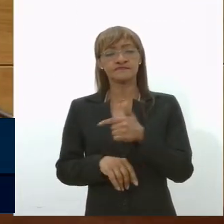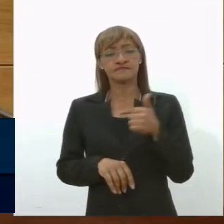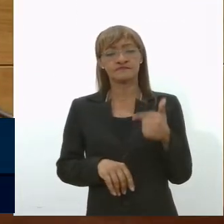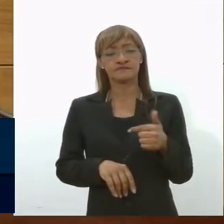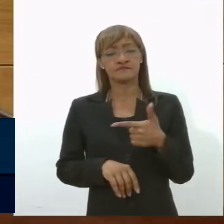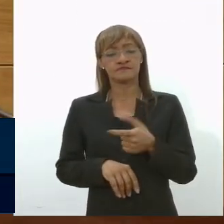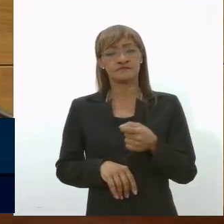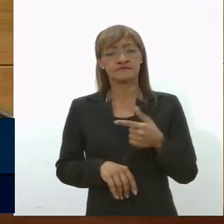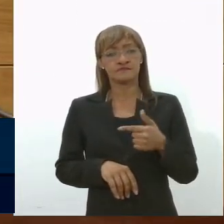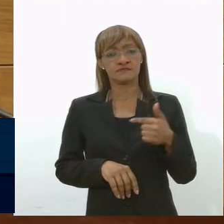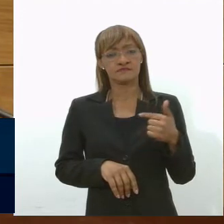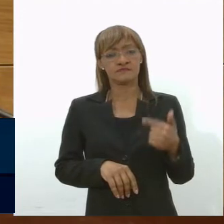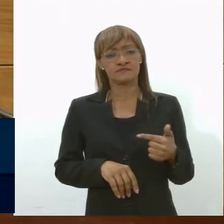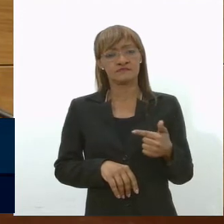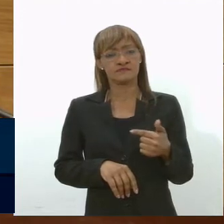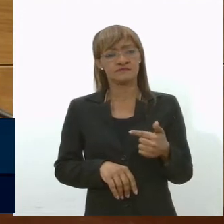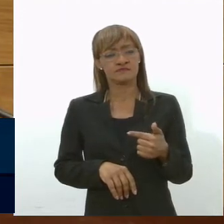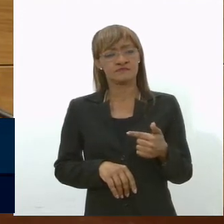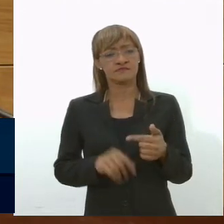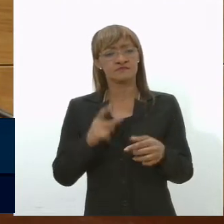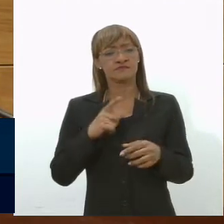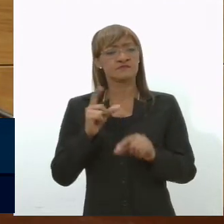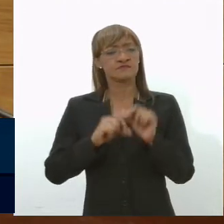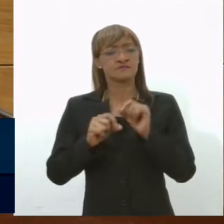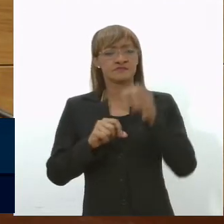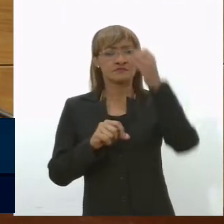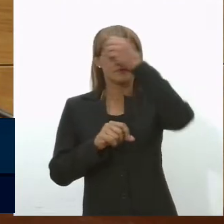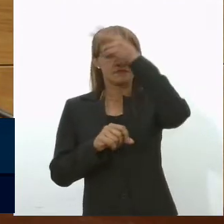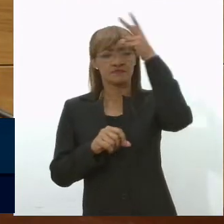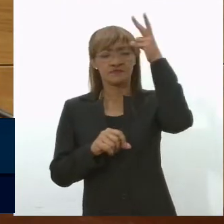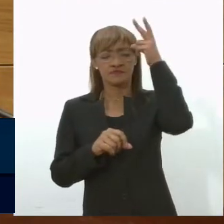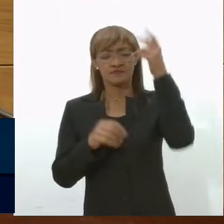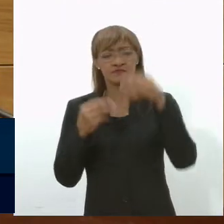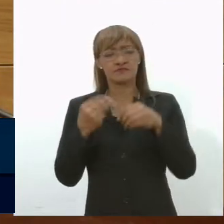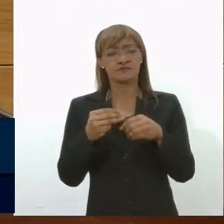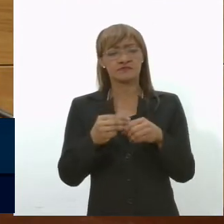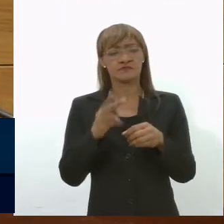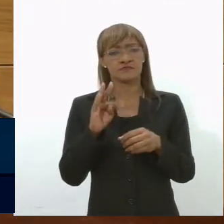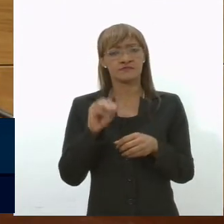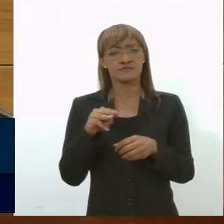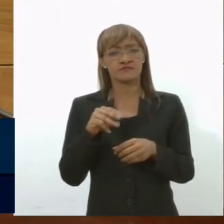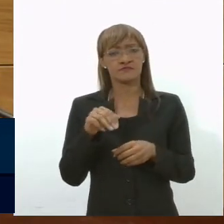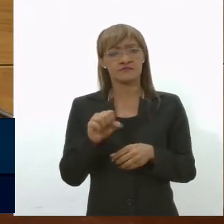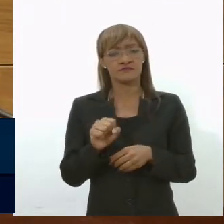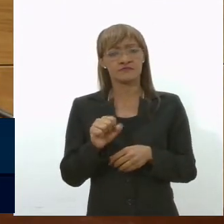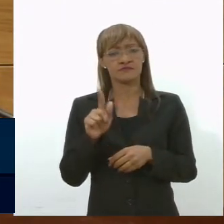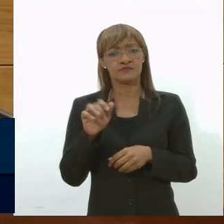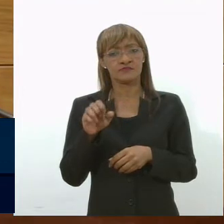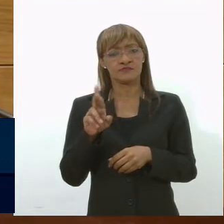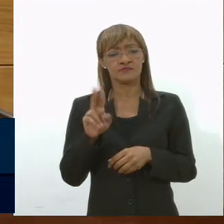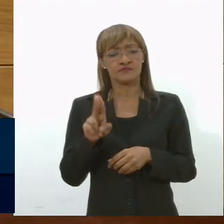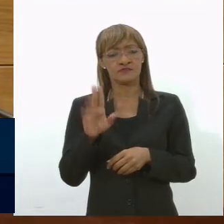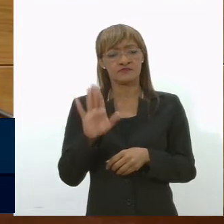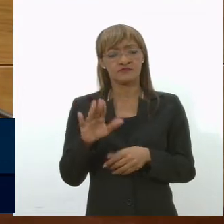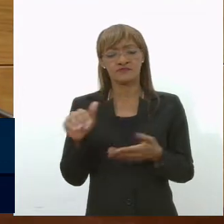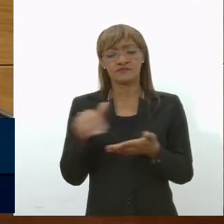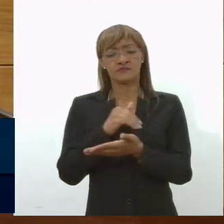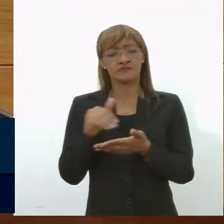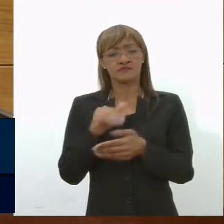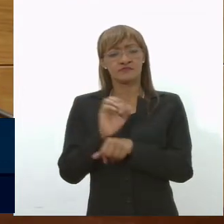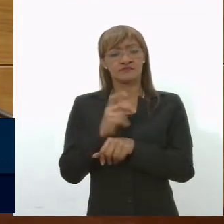22-2022, que antes se celebra a Prefeitura de Tomado Geru e essa Secretaria de Estado de Segurança Pública. João Eloy